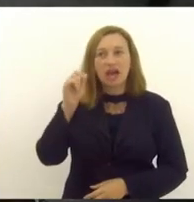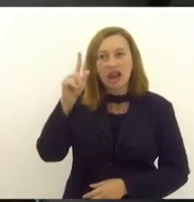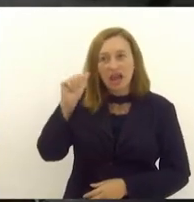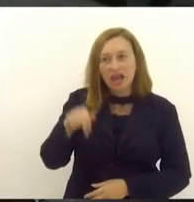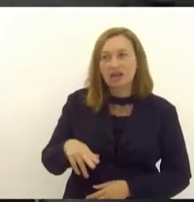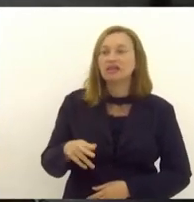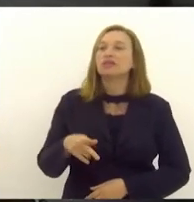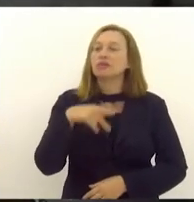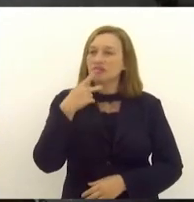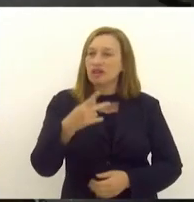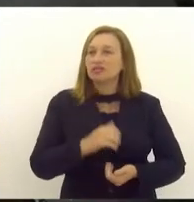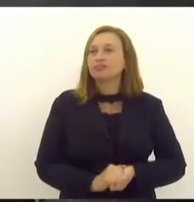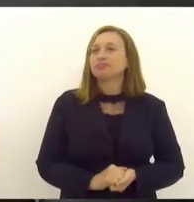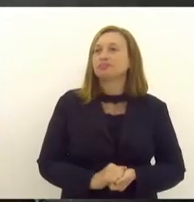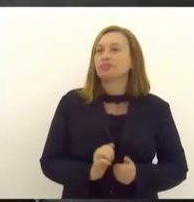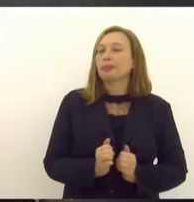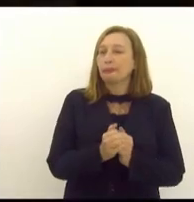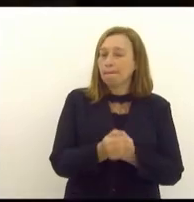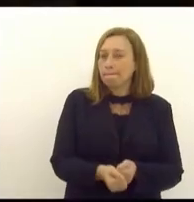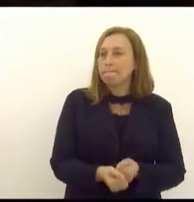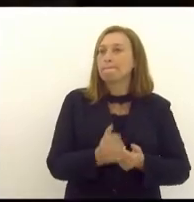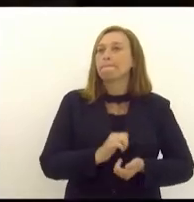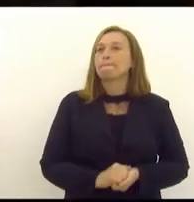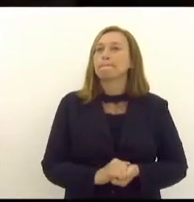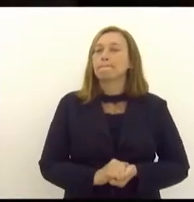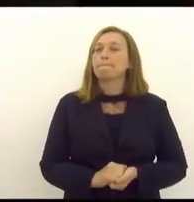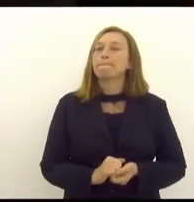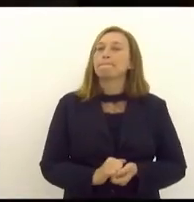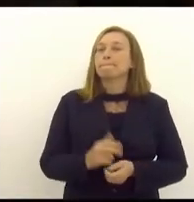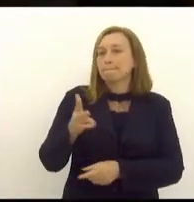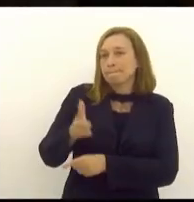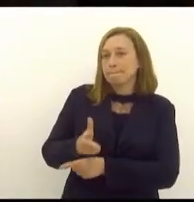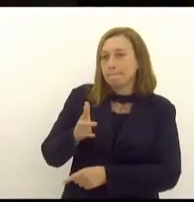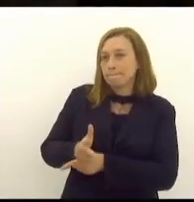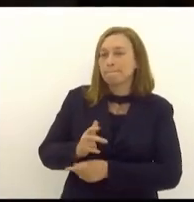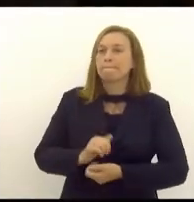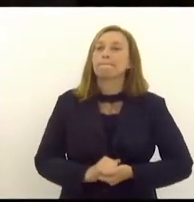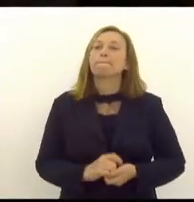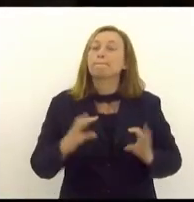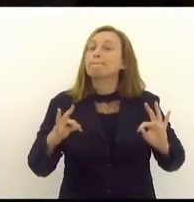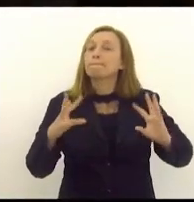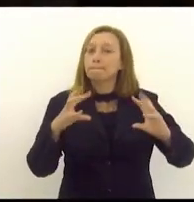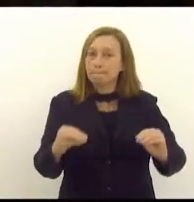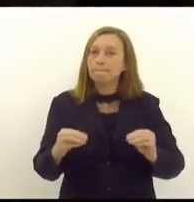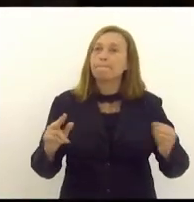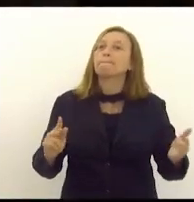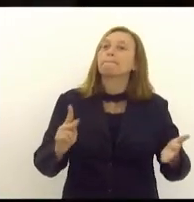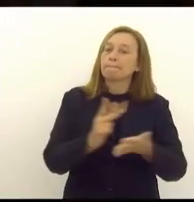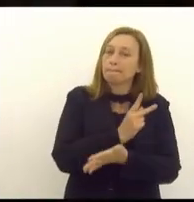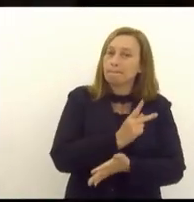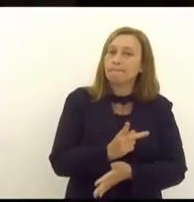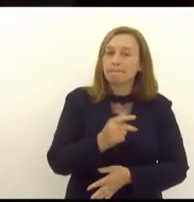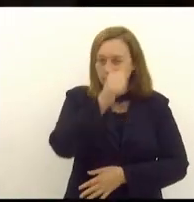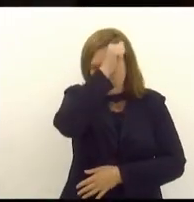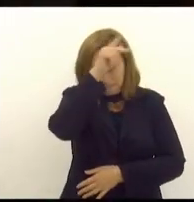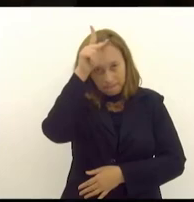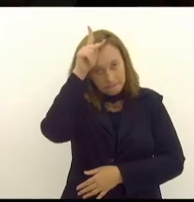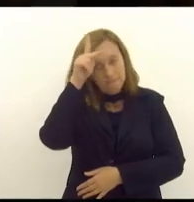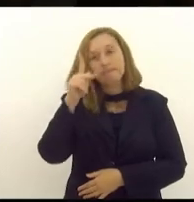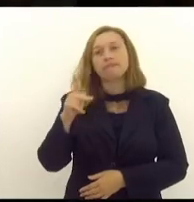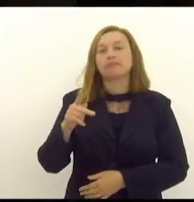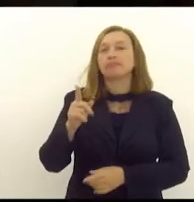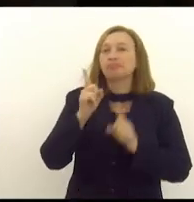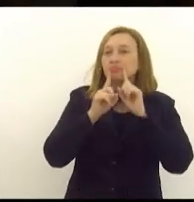pelas palavras encaminharei a vossa excelência as imagens de tudo isso que foi feito pela prefeita de Cabo Frio